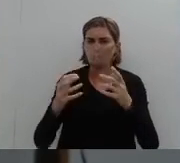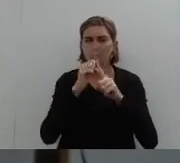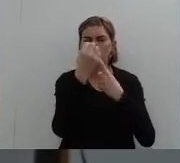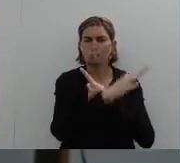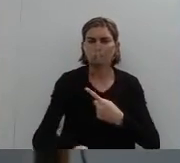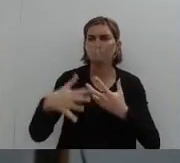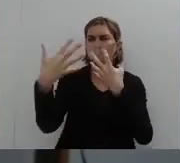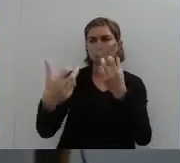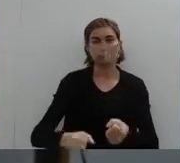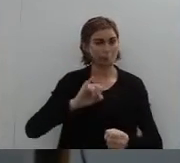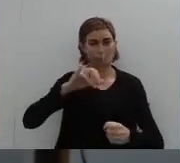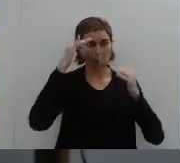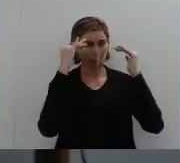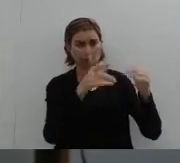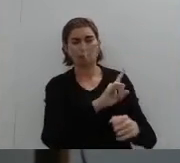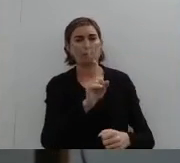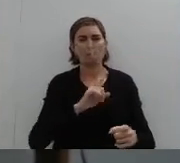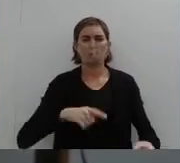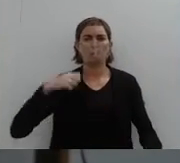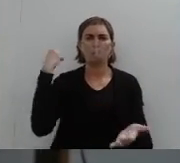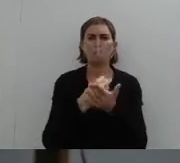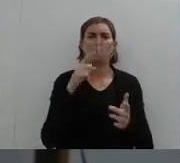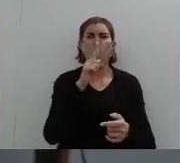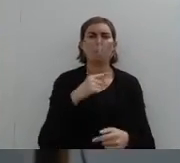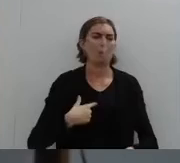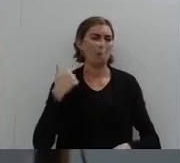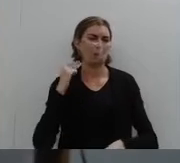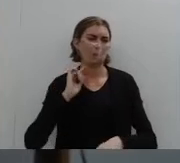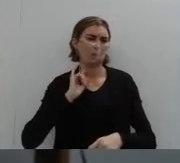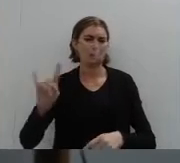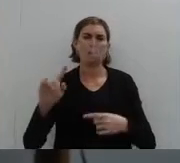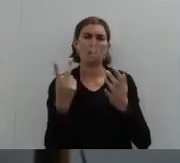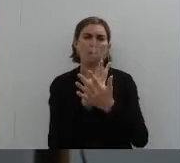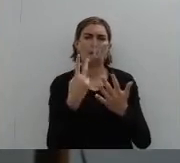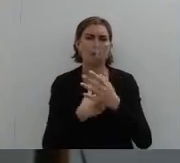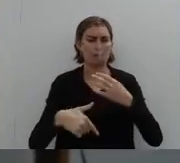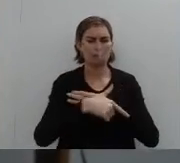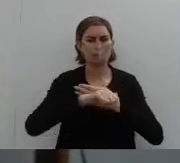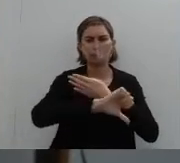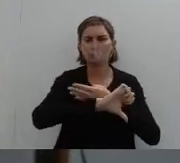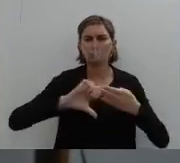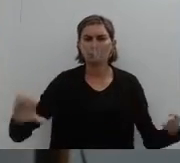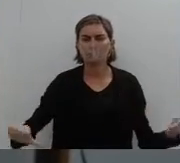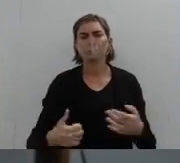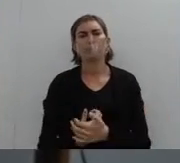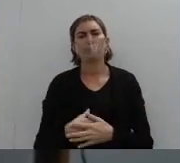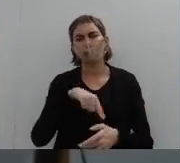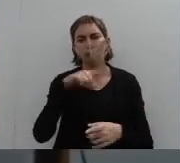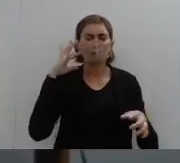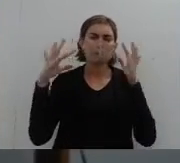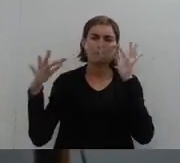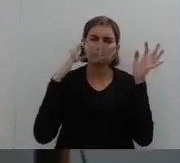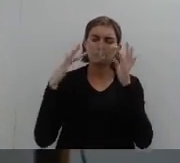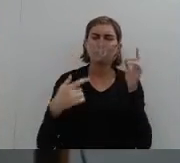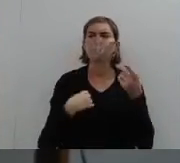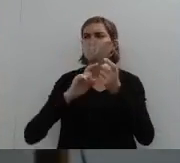sociedade. Se você não segue, então você é taxado de imoral. A ética, ela é uma reflexão, ela questiona